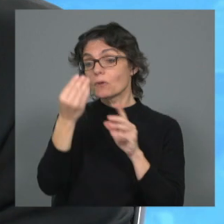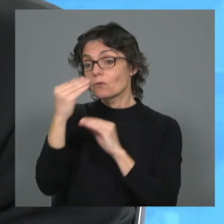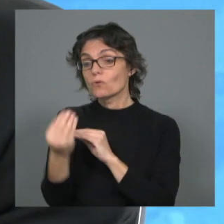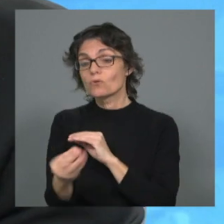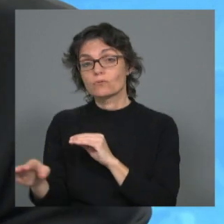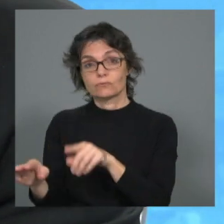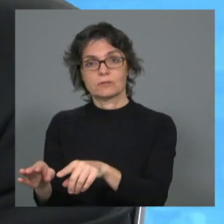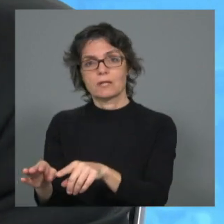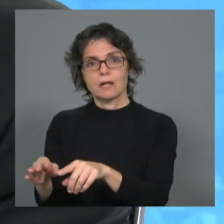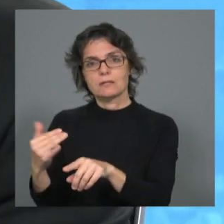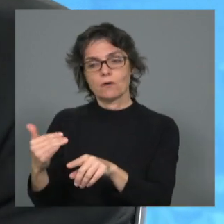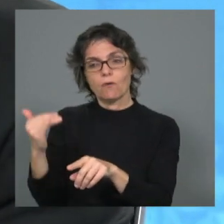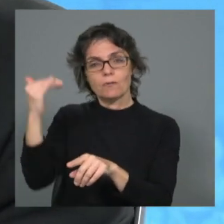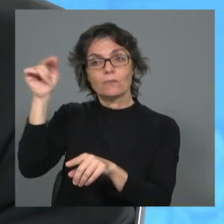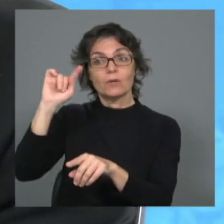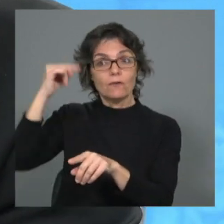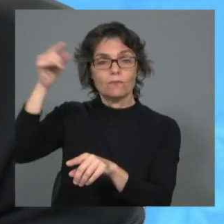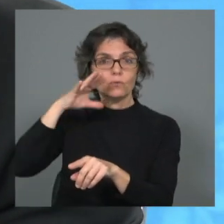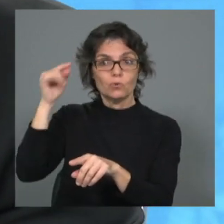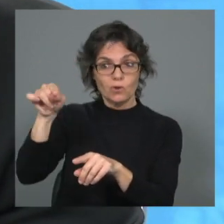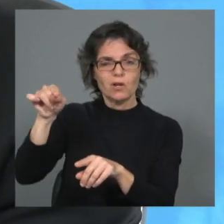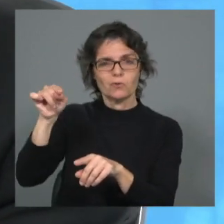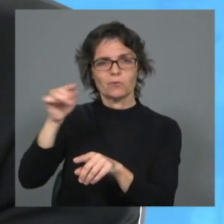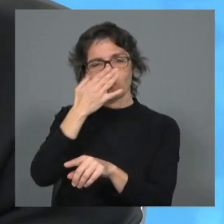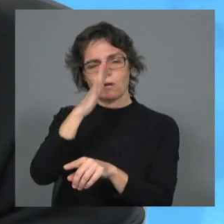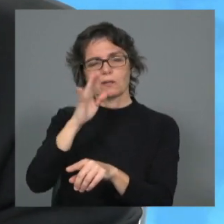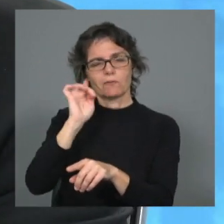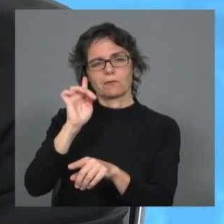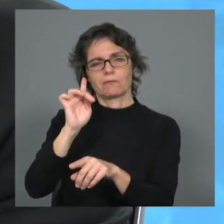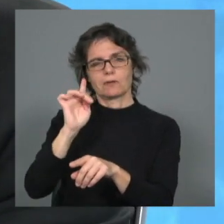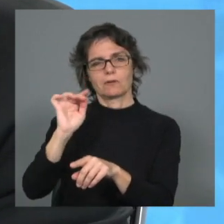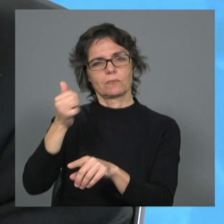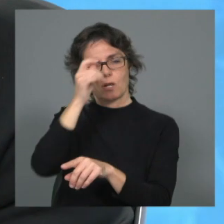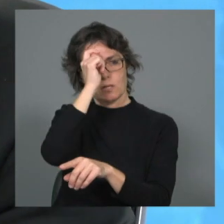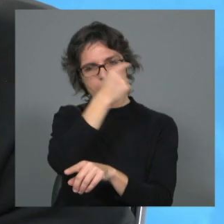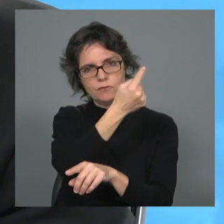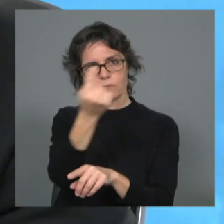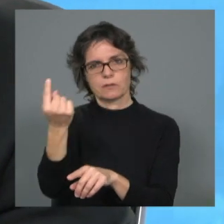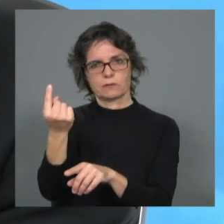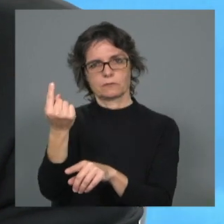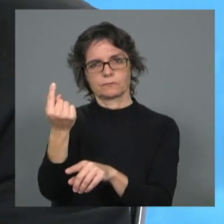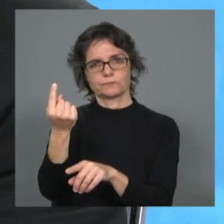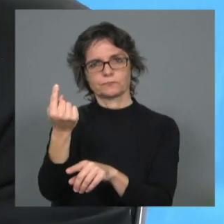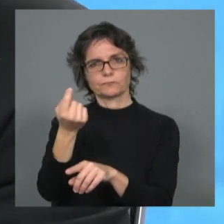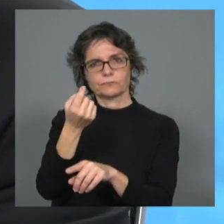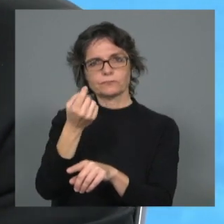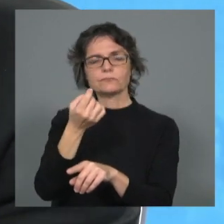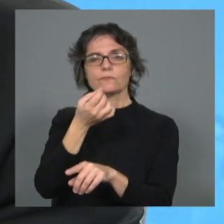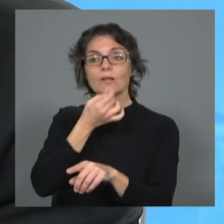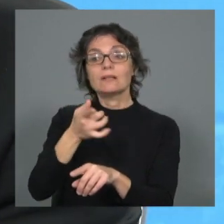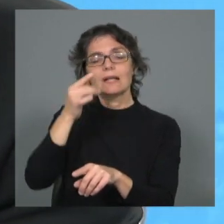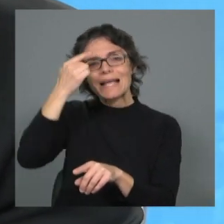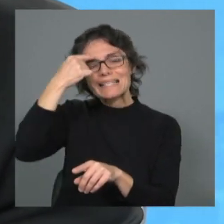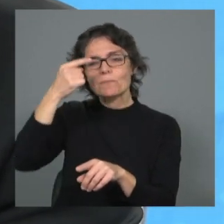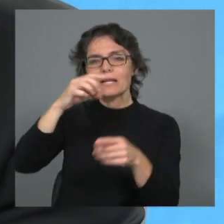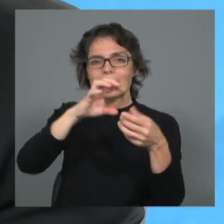daqui a uns anos, possa ter outra atitude mais valorativa, de respeito, de tolerância, de que aquilo é um jogo,